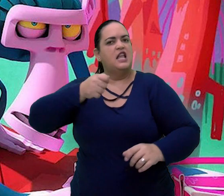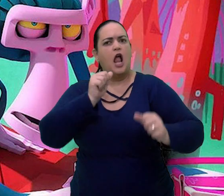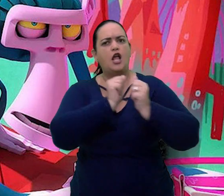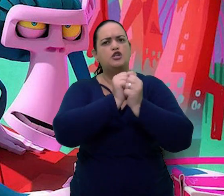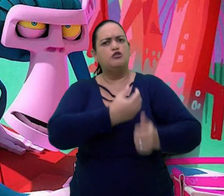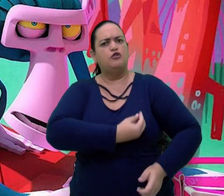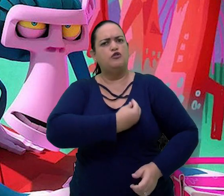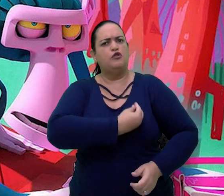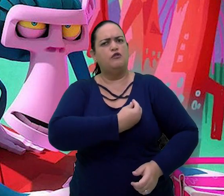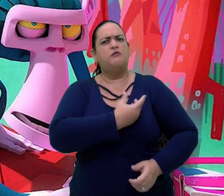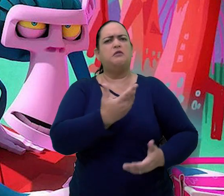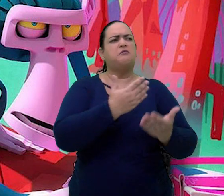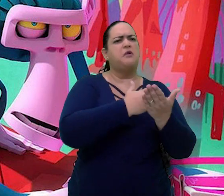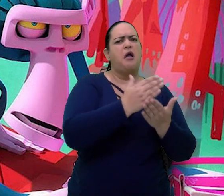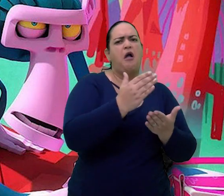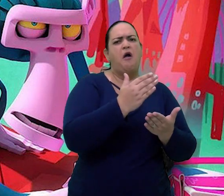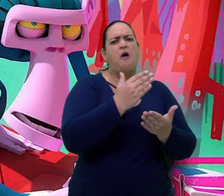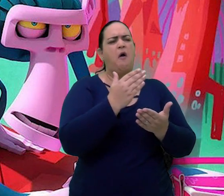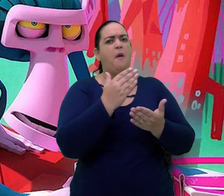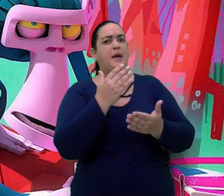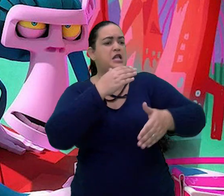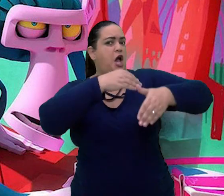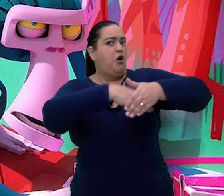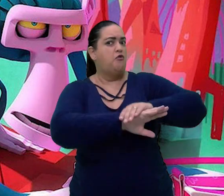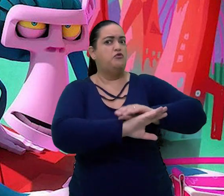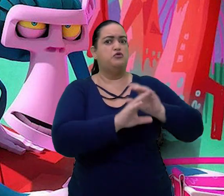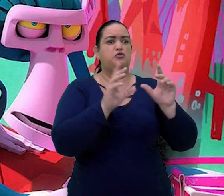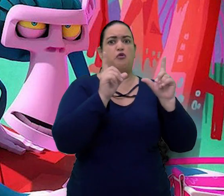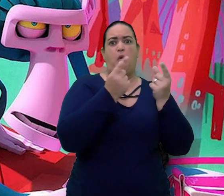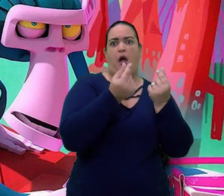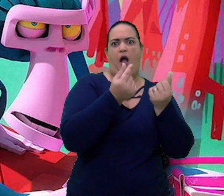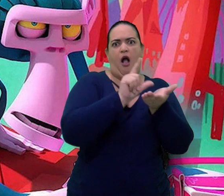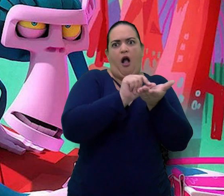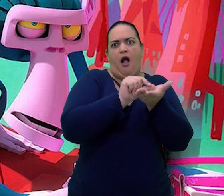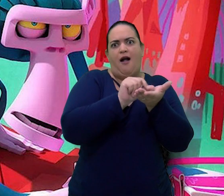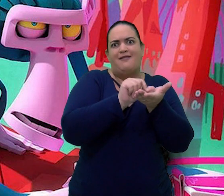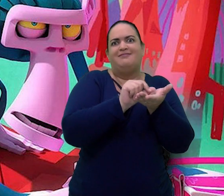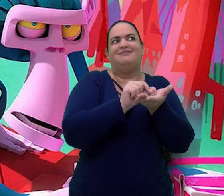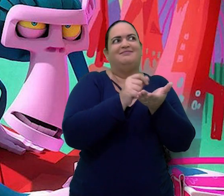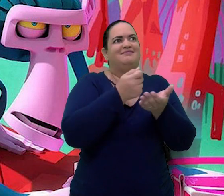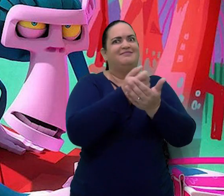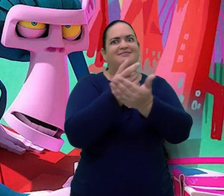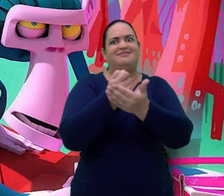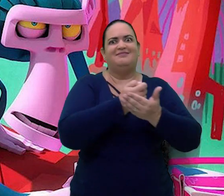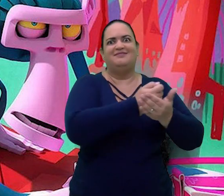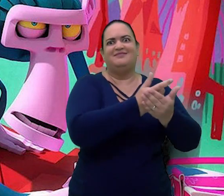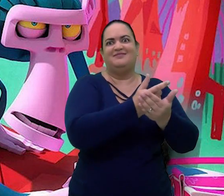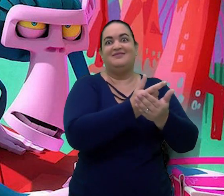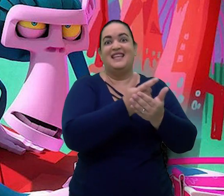se urbanizando, ele vai adotando modos capitalistas de consumo e ele vai se adaptando às